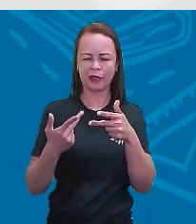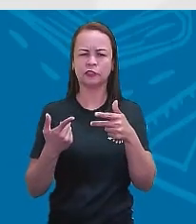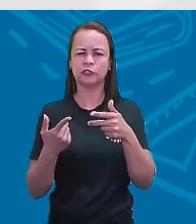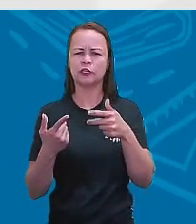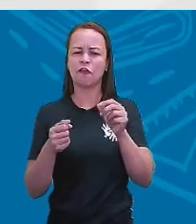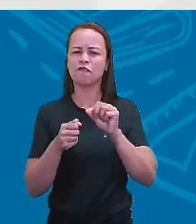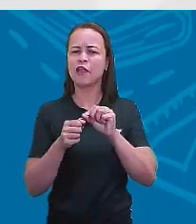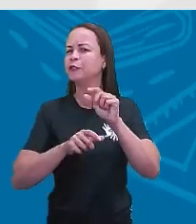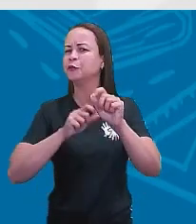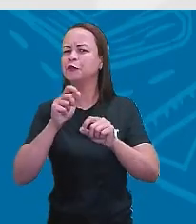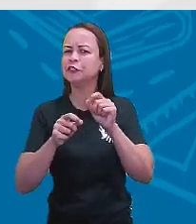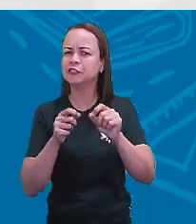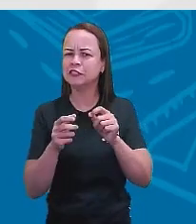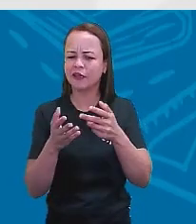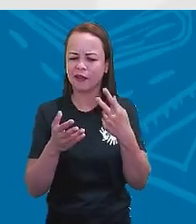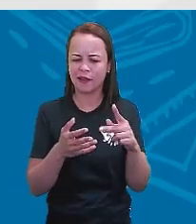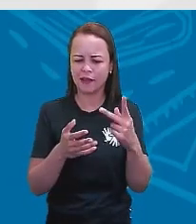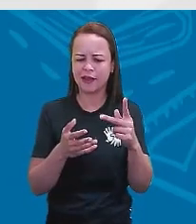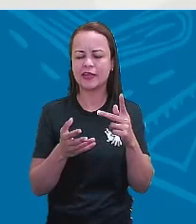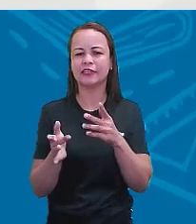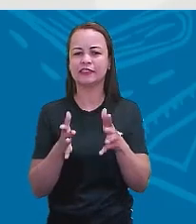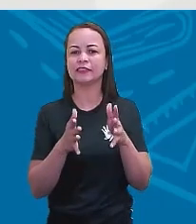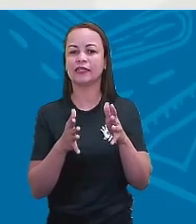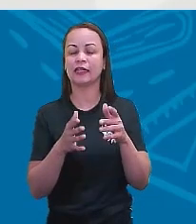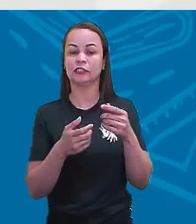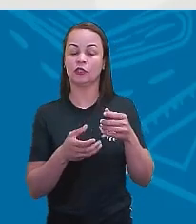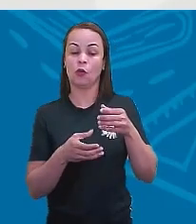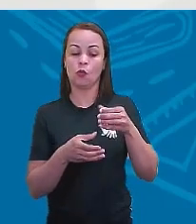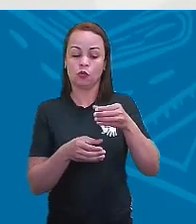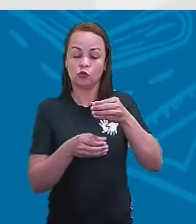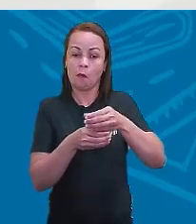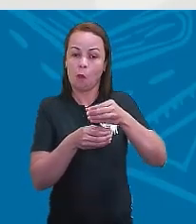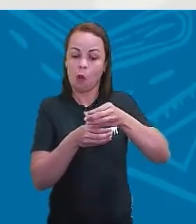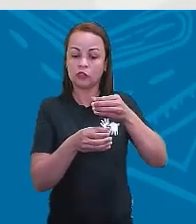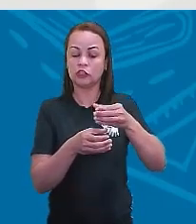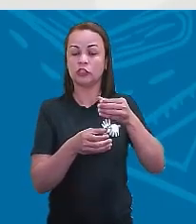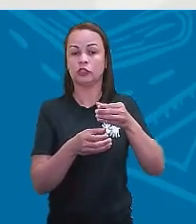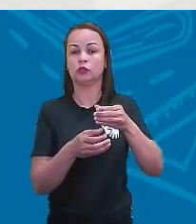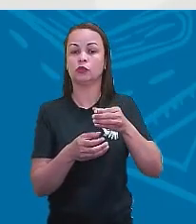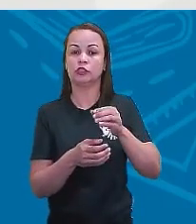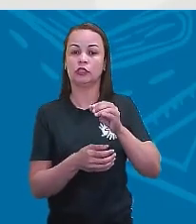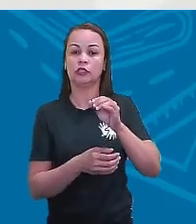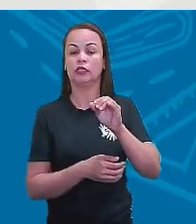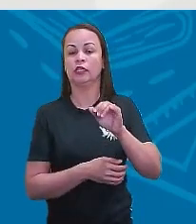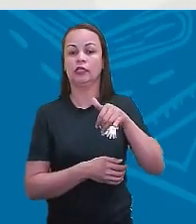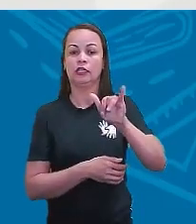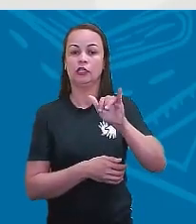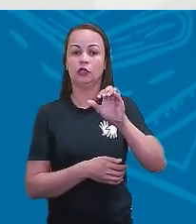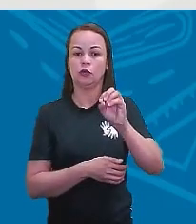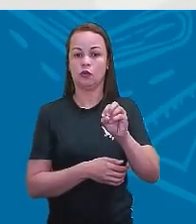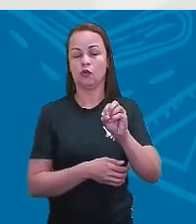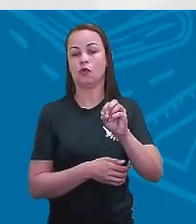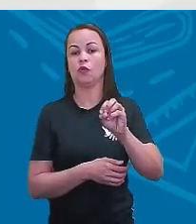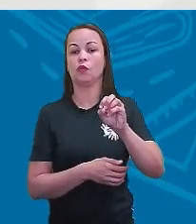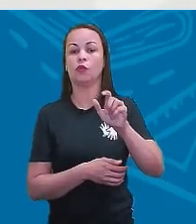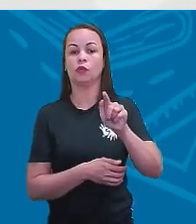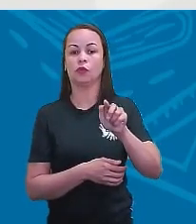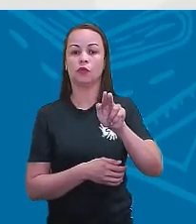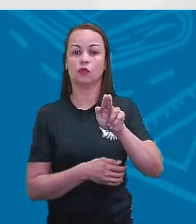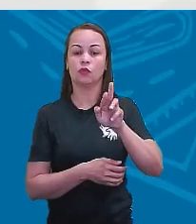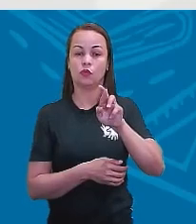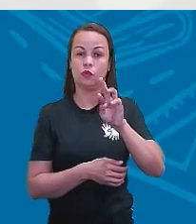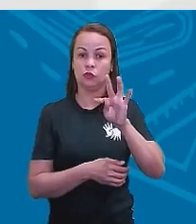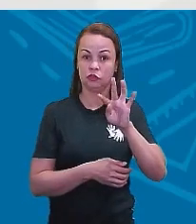imagina só, gente. Esses aí são aqueles potinhos de iogurte que a gente compra no